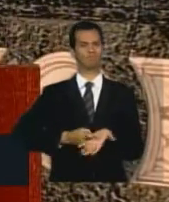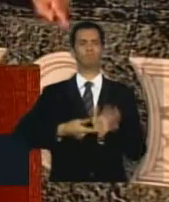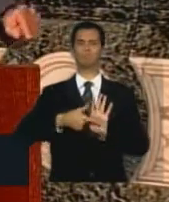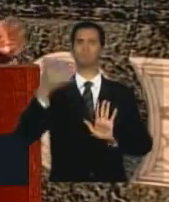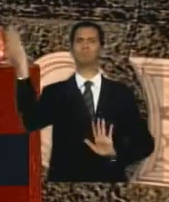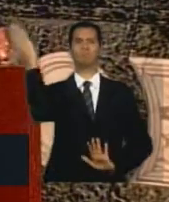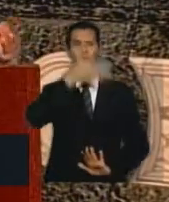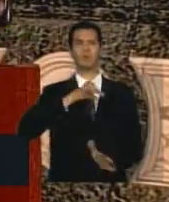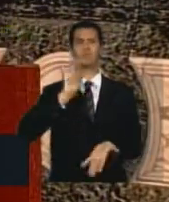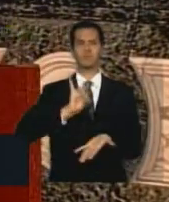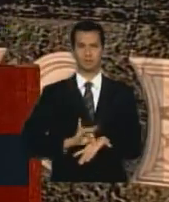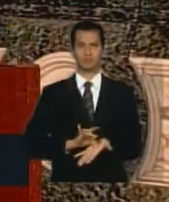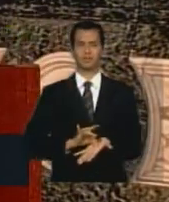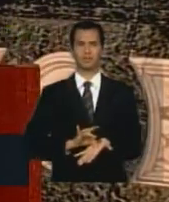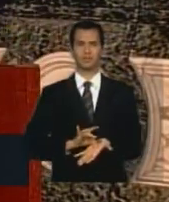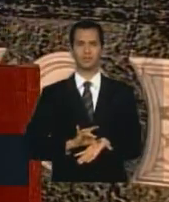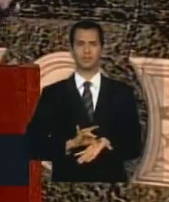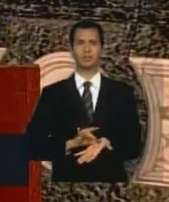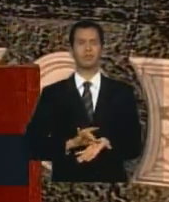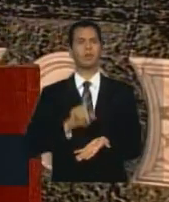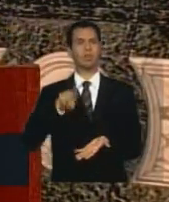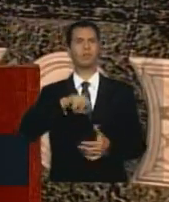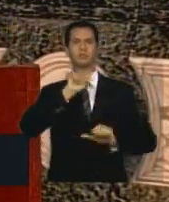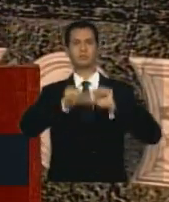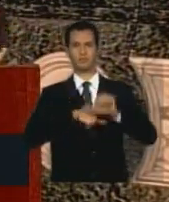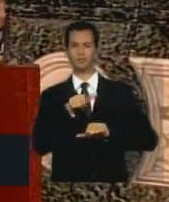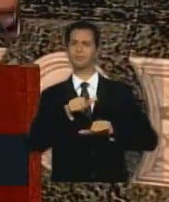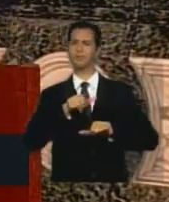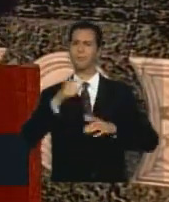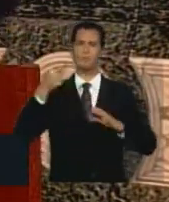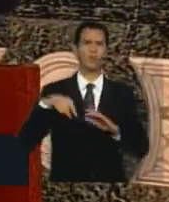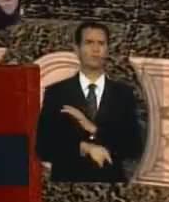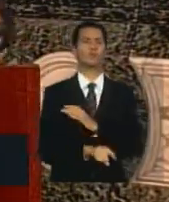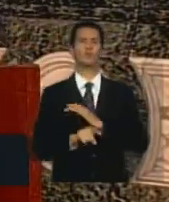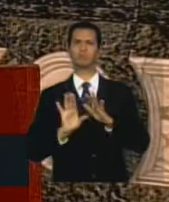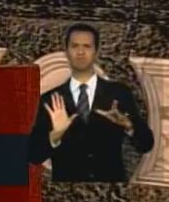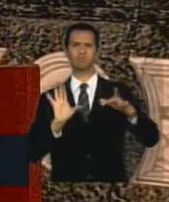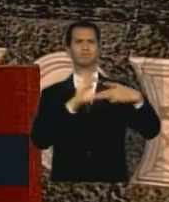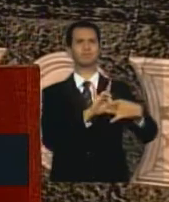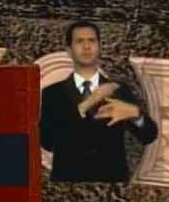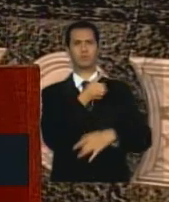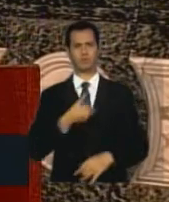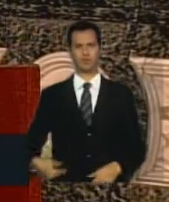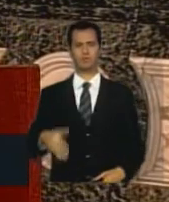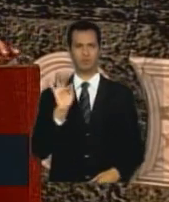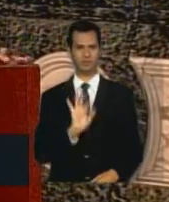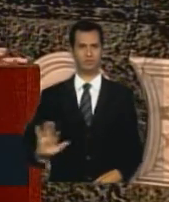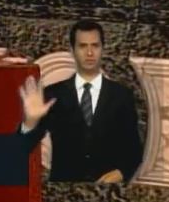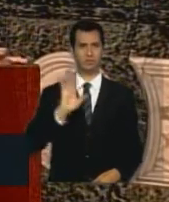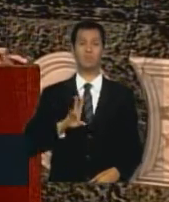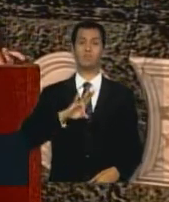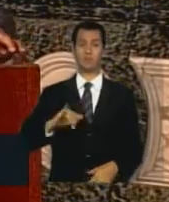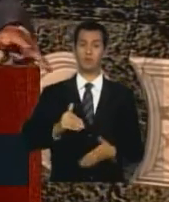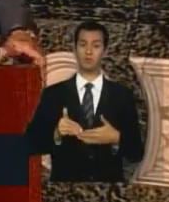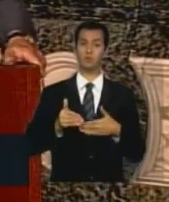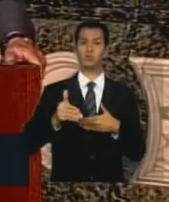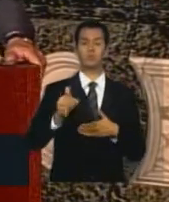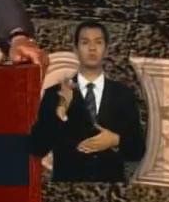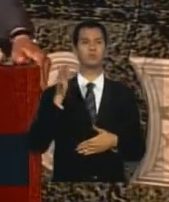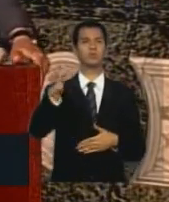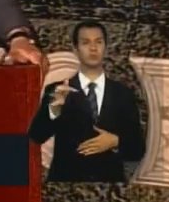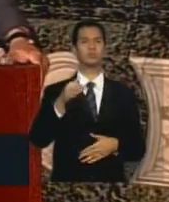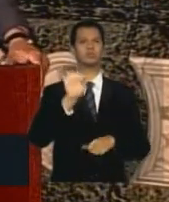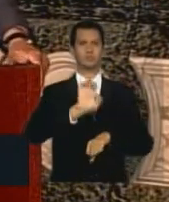declarada, registrada como uma mudança profunda que vai ter uma grande interferência nos destinos do Estado e,